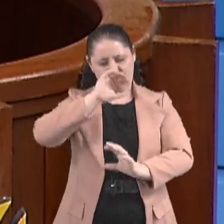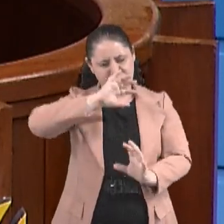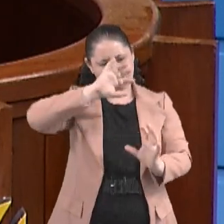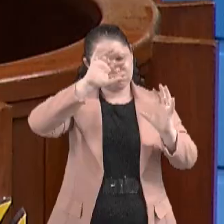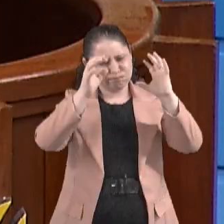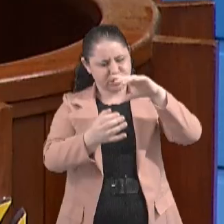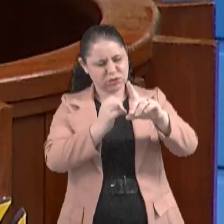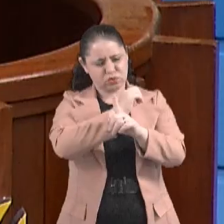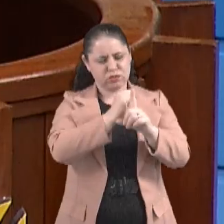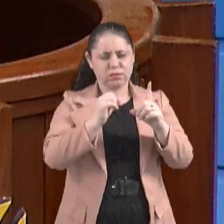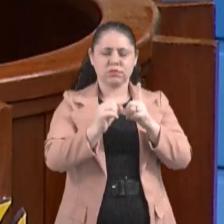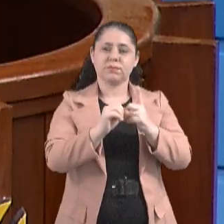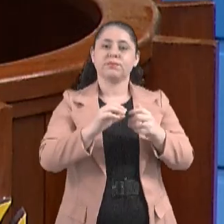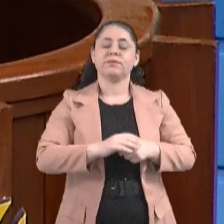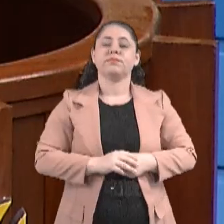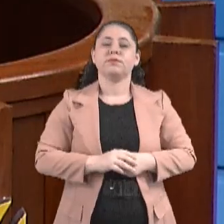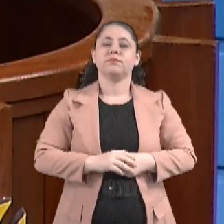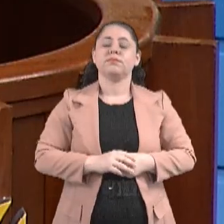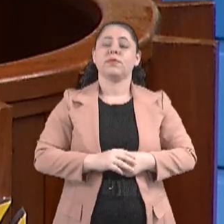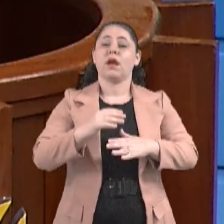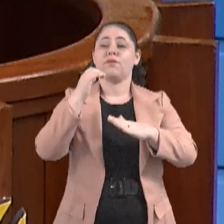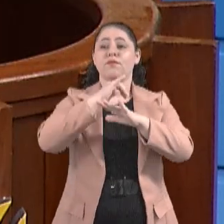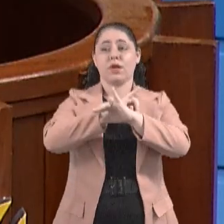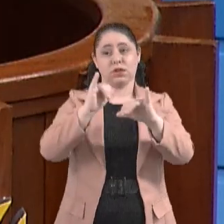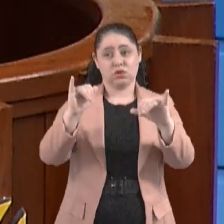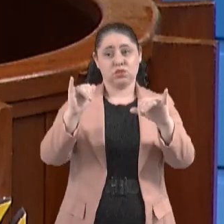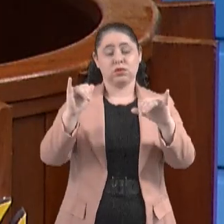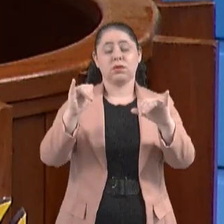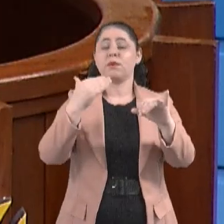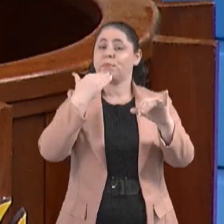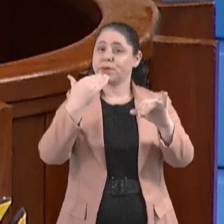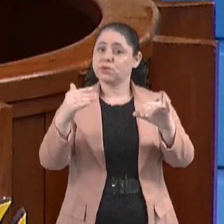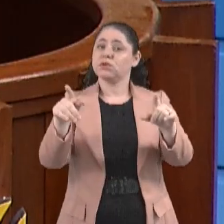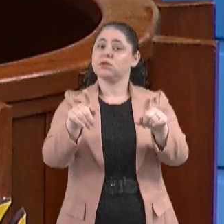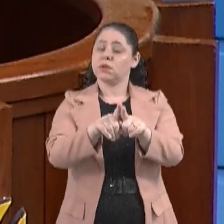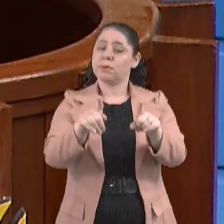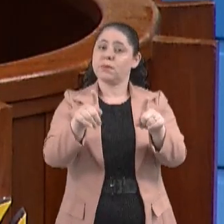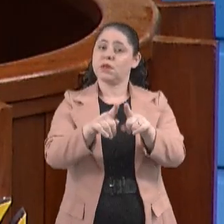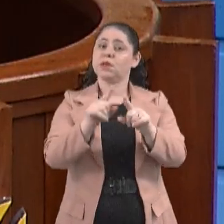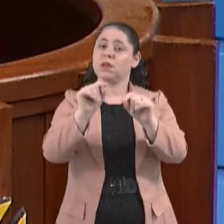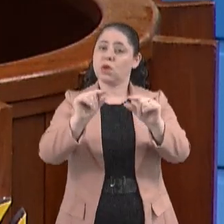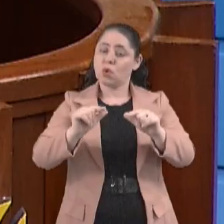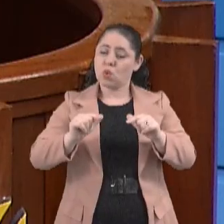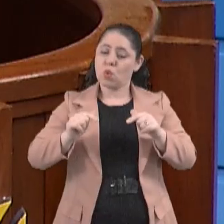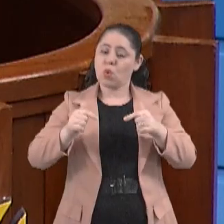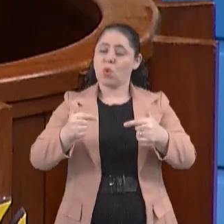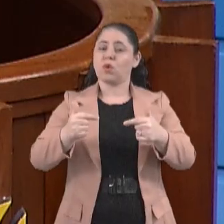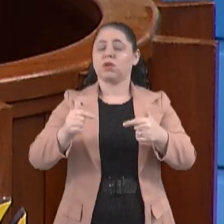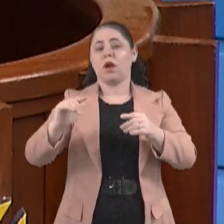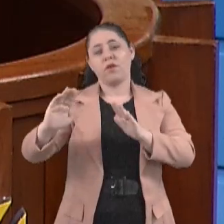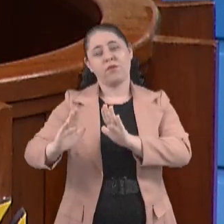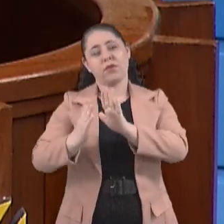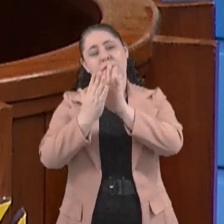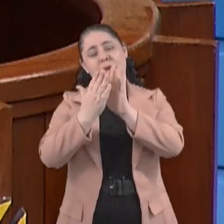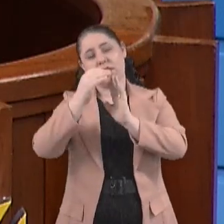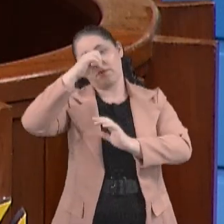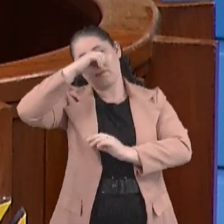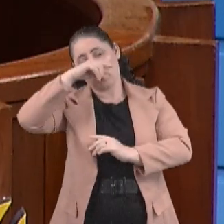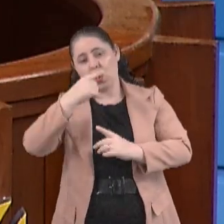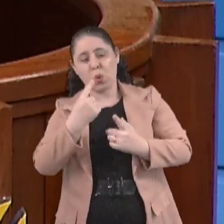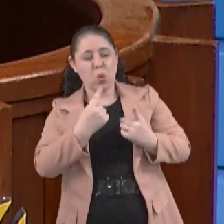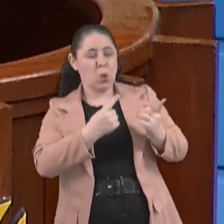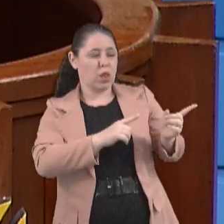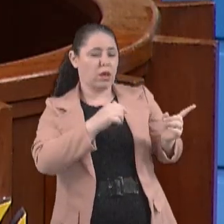sociedade. Então fica aqui esse recado e também essa solicitação, que a luta do enfrentamento à violência contra as mulheres,